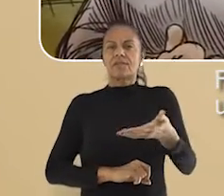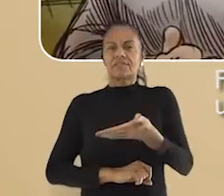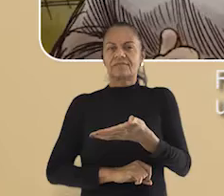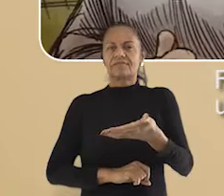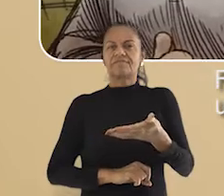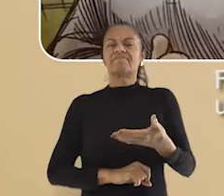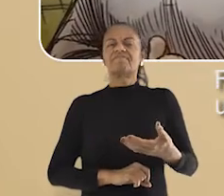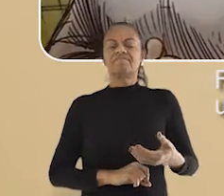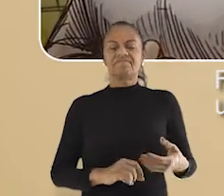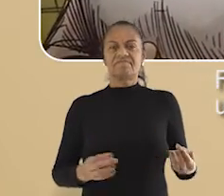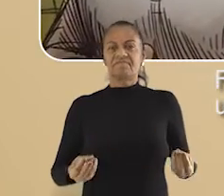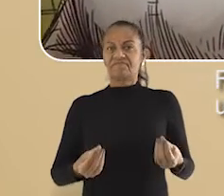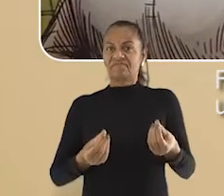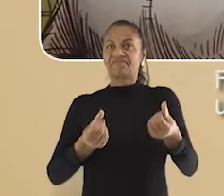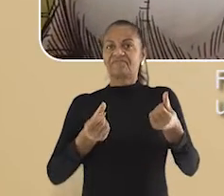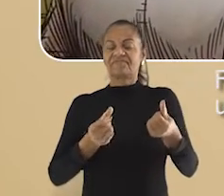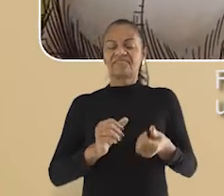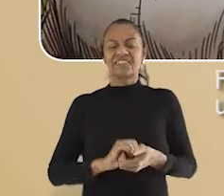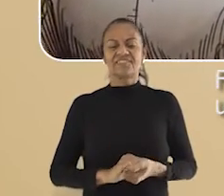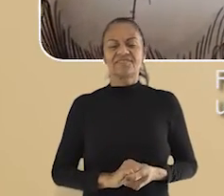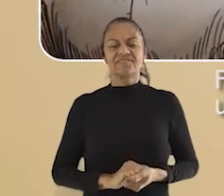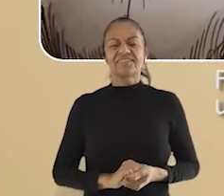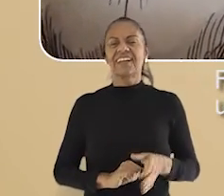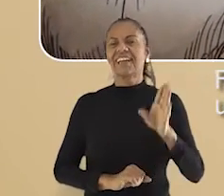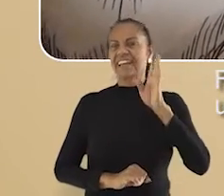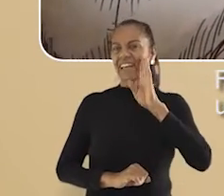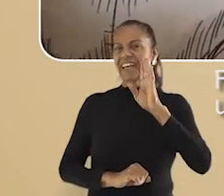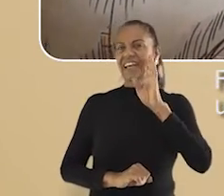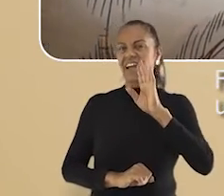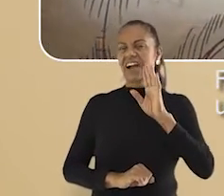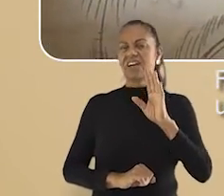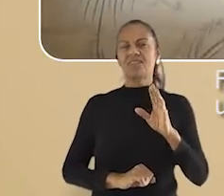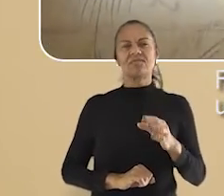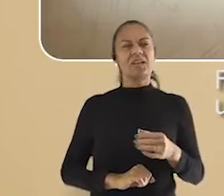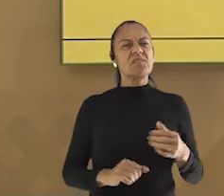a superquadra é a proposta de uma nova maneira de viver.